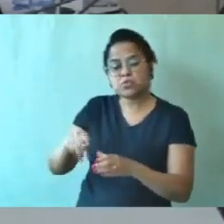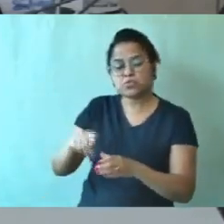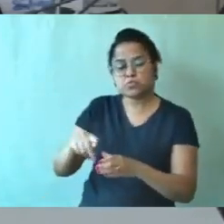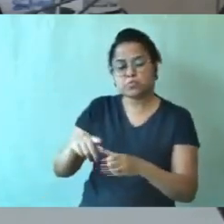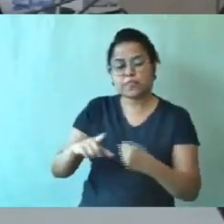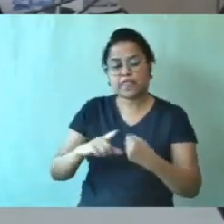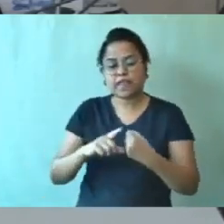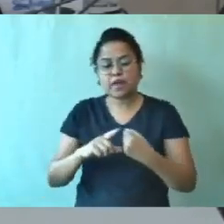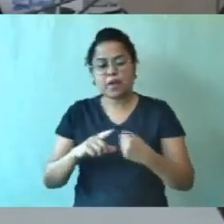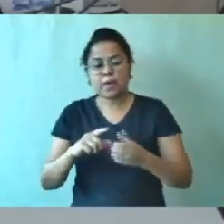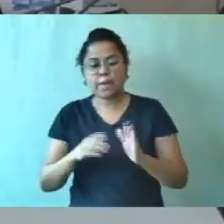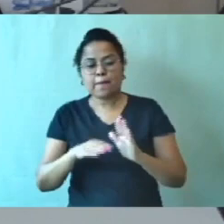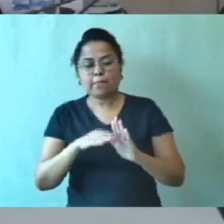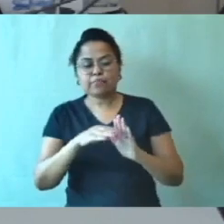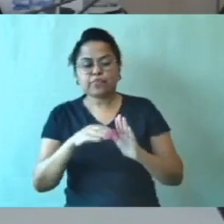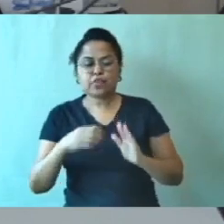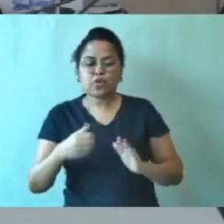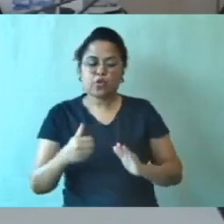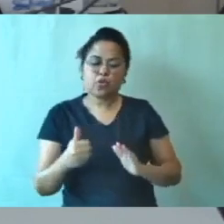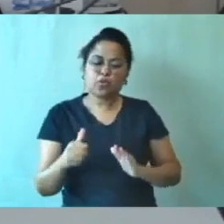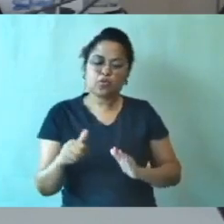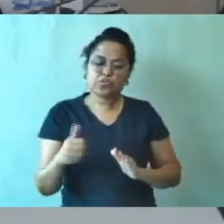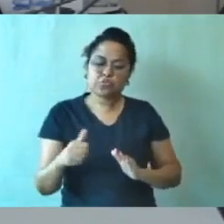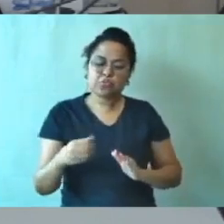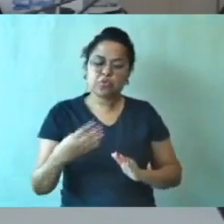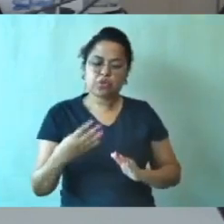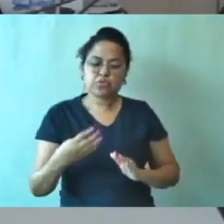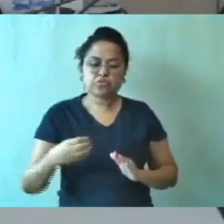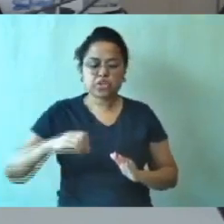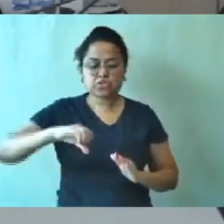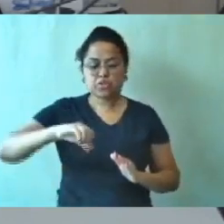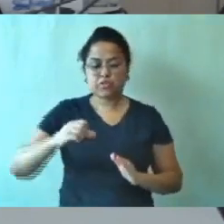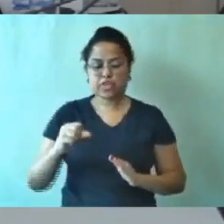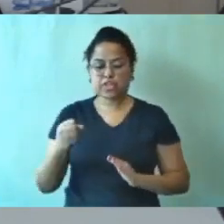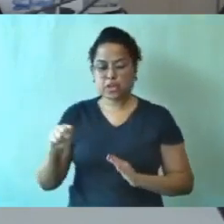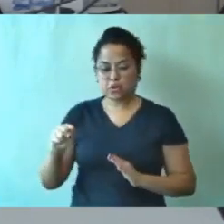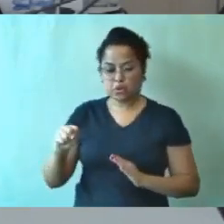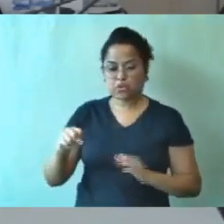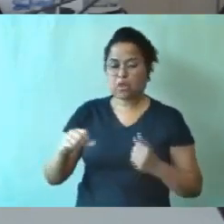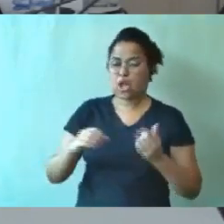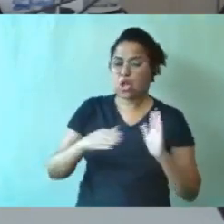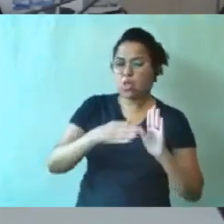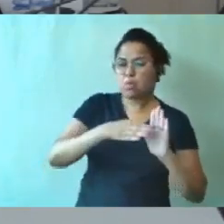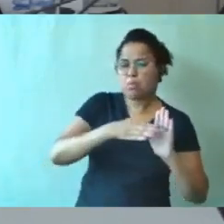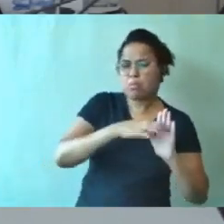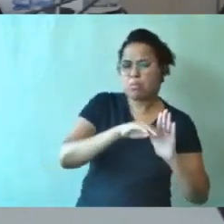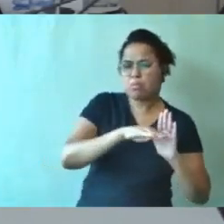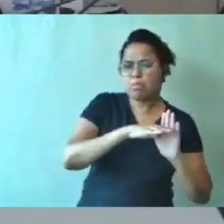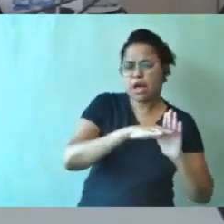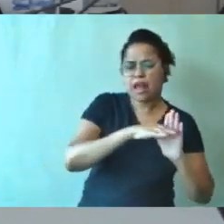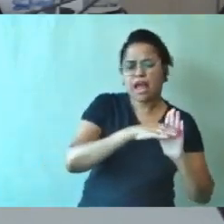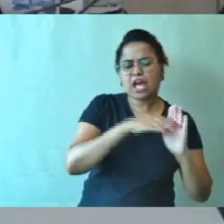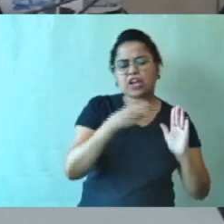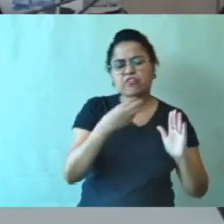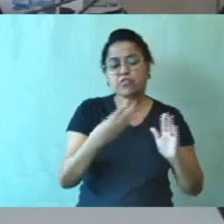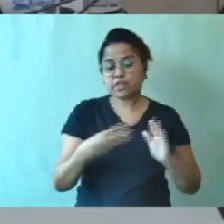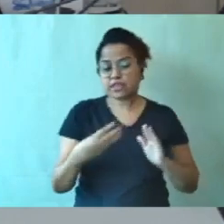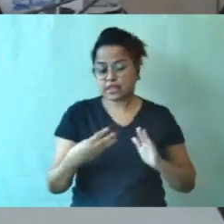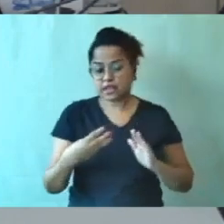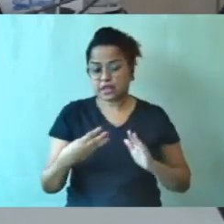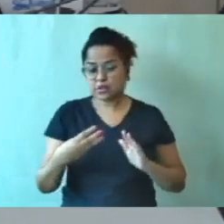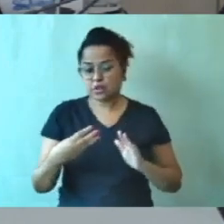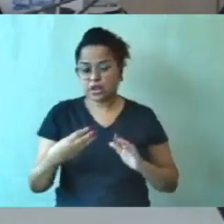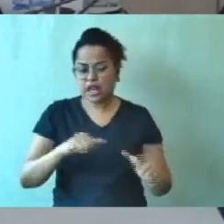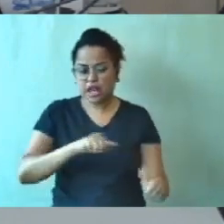Lei 11.458, a gente tem lá de todo tamanho no parágrafo 3º que a operação de linha